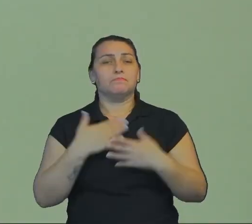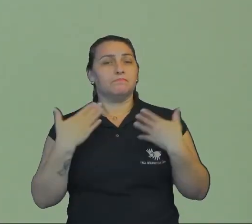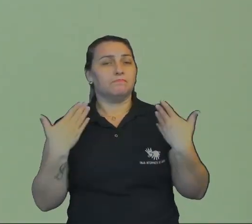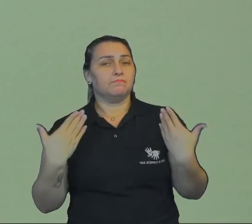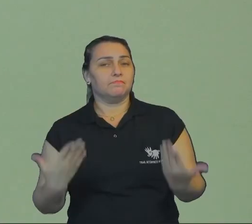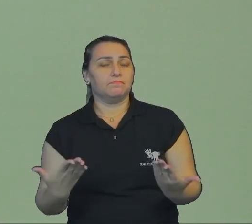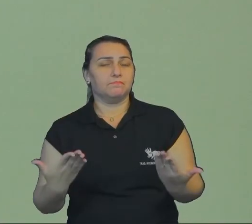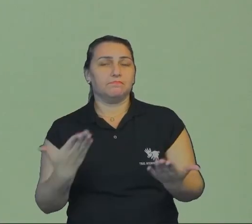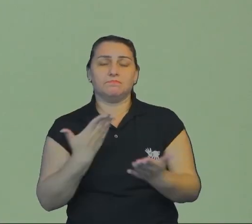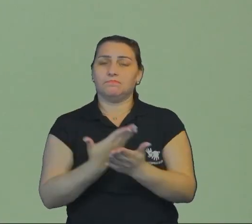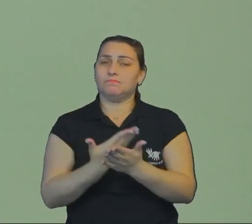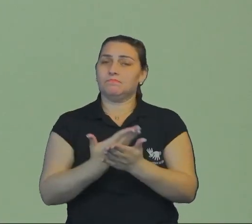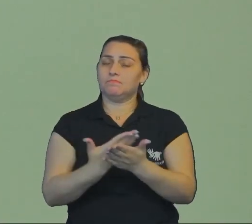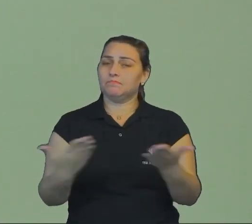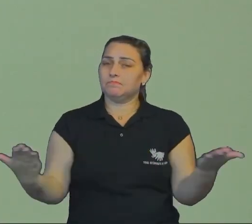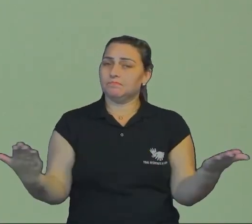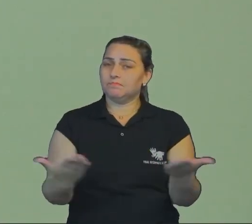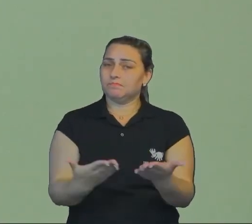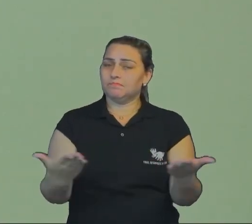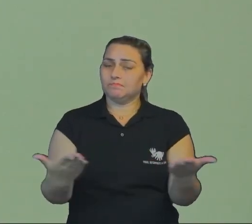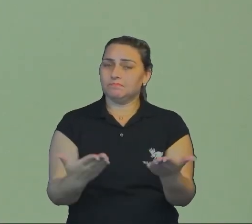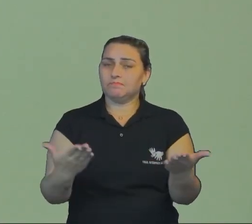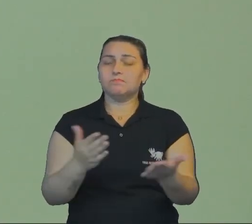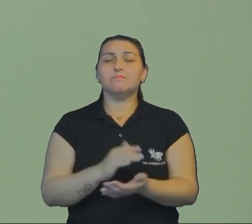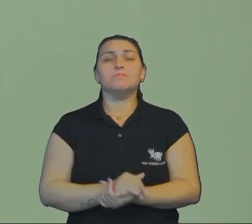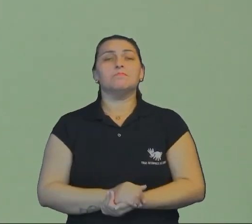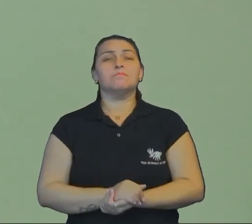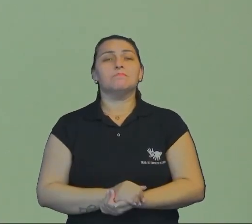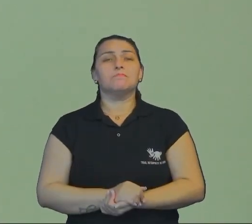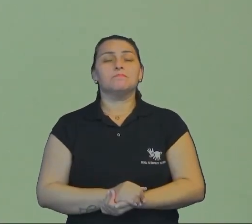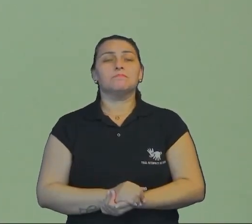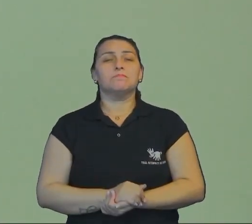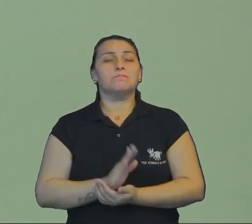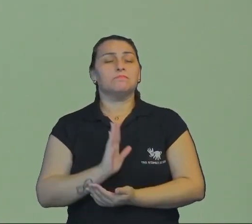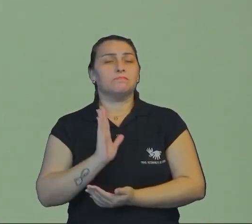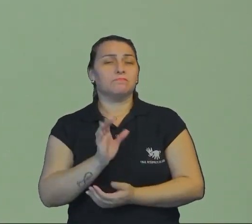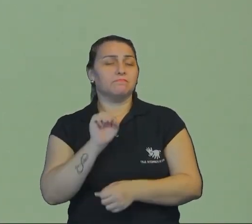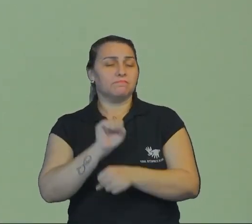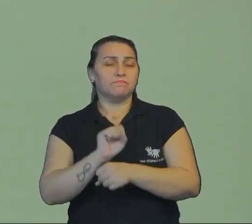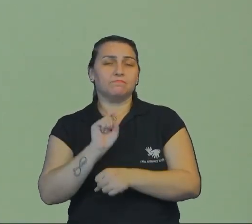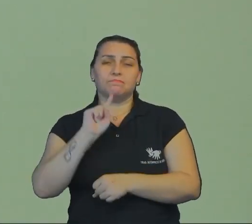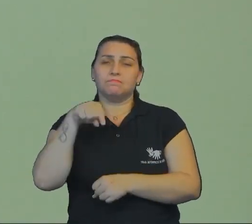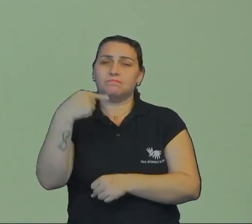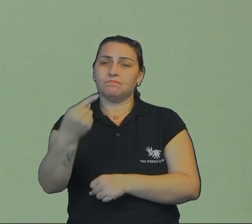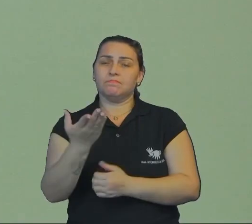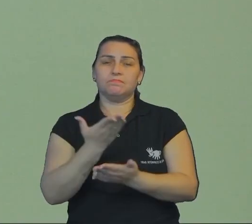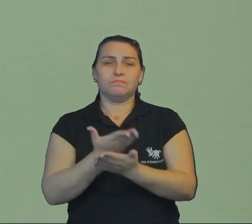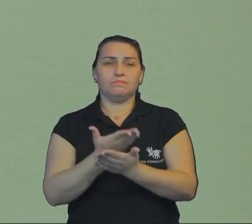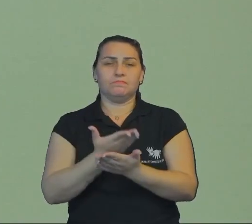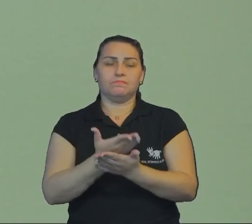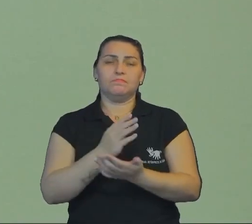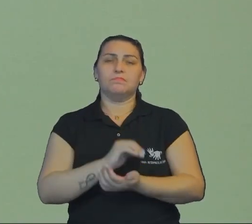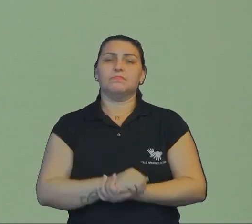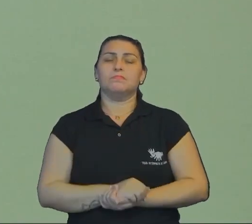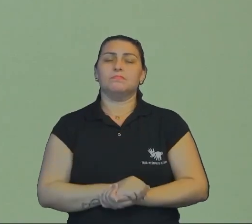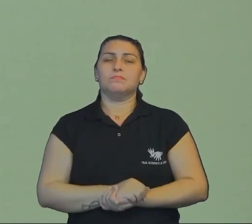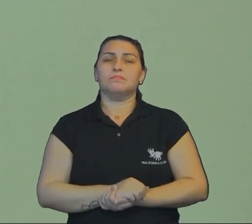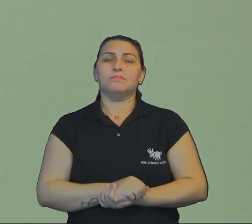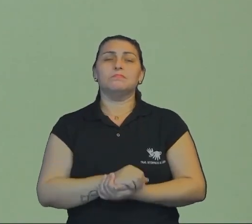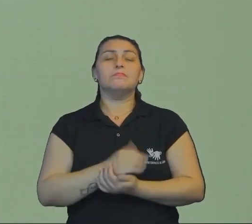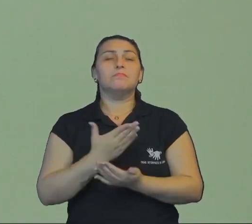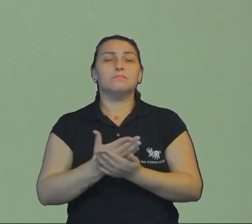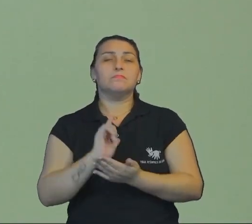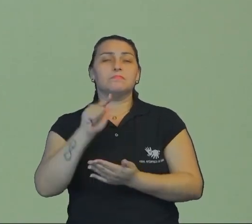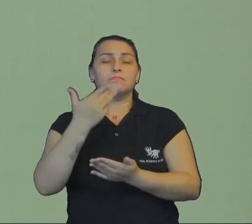Então, pessoal, essa foi a nossa aula de hoje. Já espero você para a nossa próxima aula e